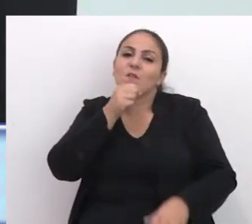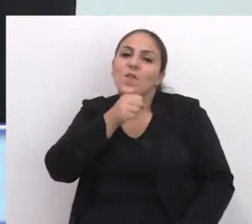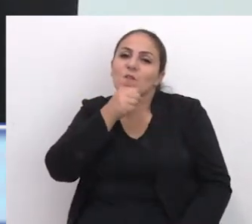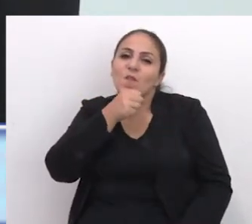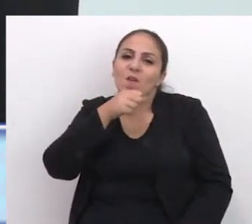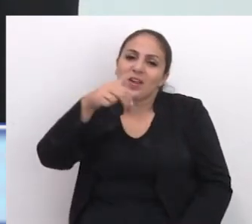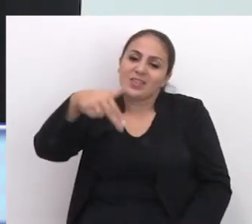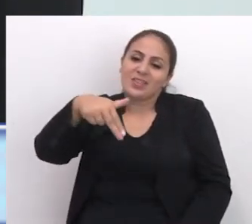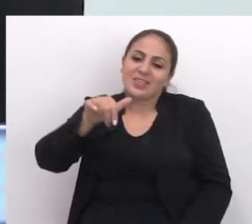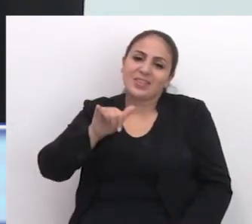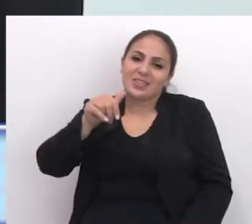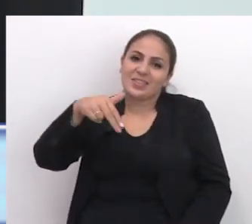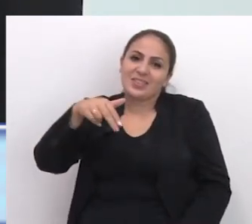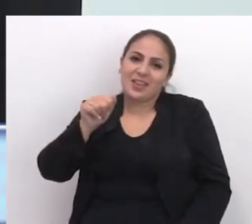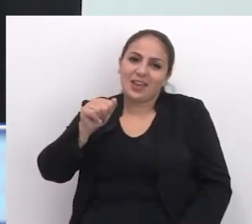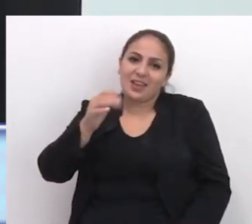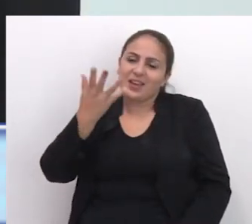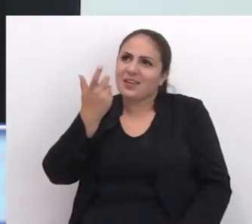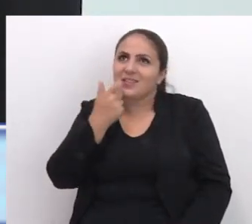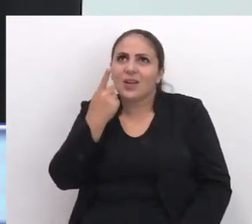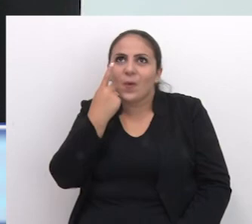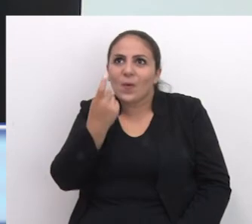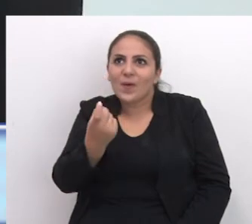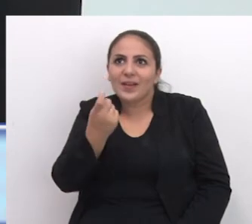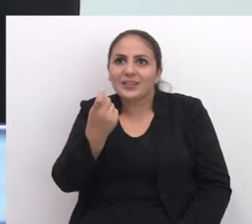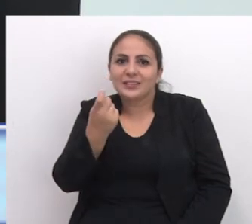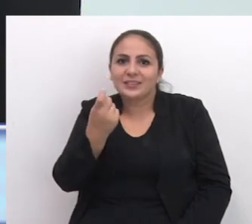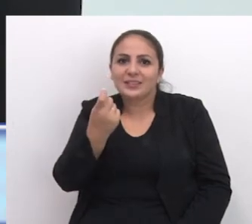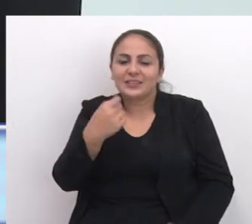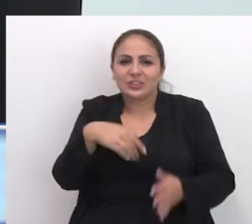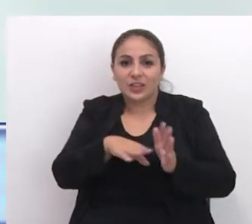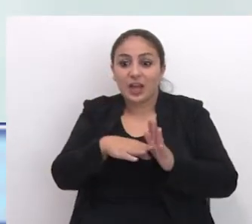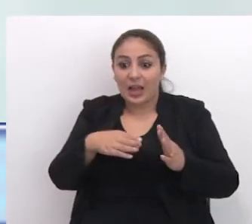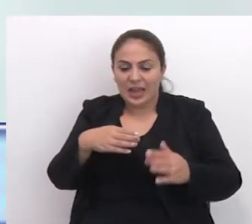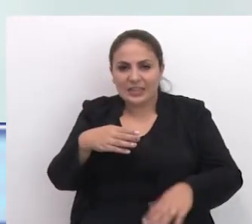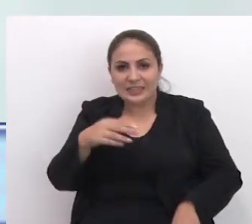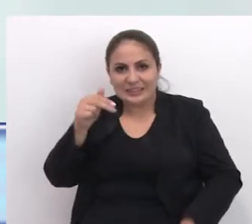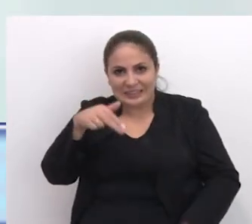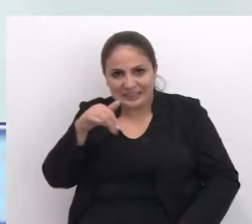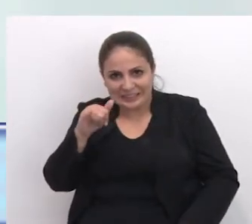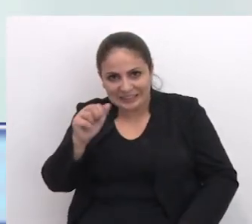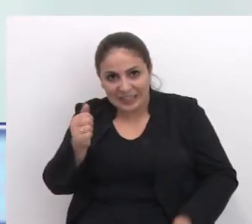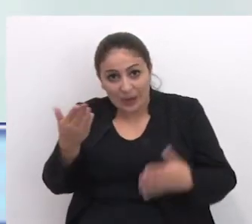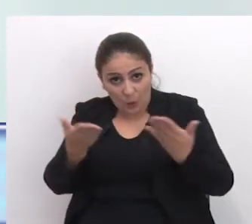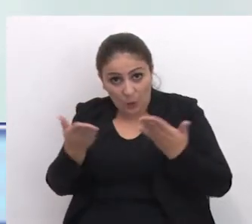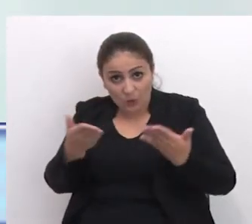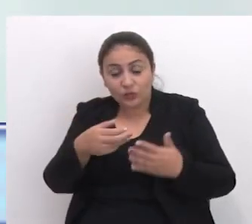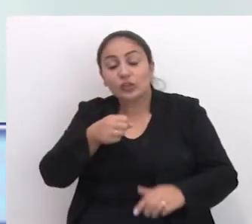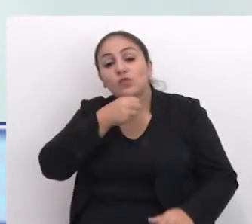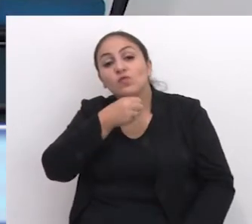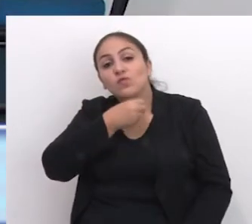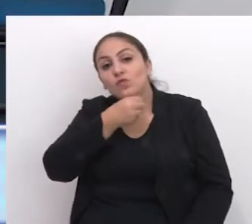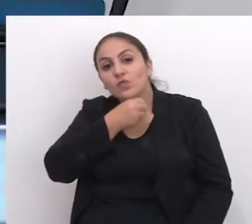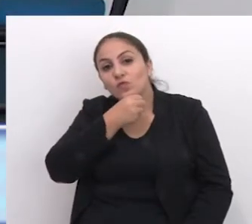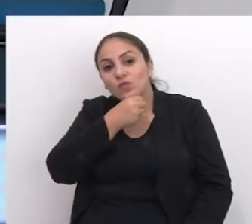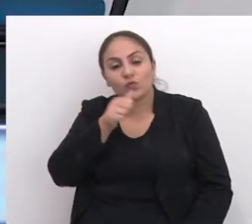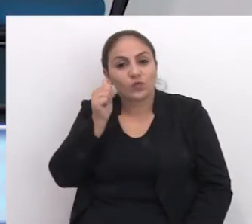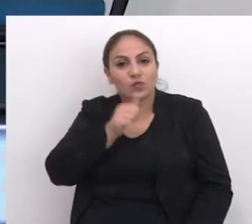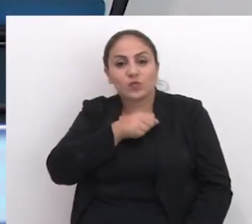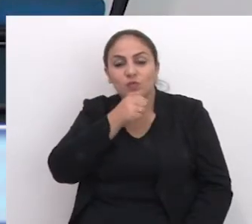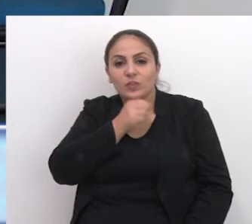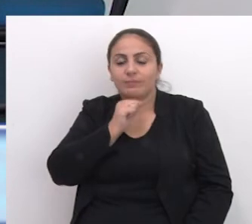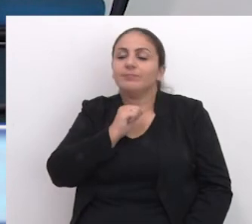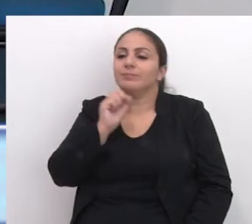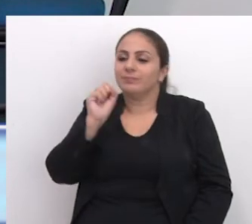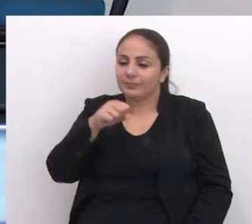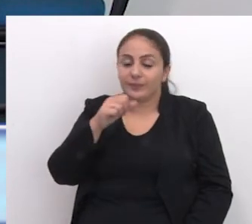vovó Nina, né? Então, as crianças ficam curiosas para que chegue... A Nina é vovó? A hoje? Nina, sim, a Nina, ela...